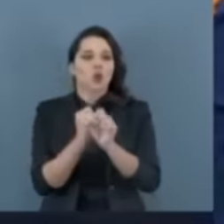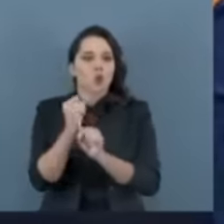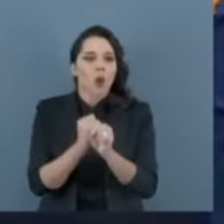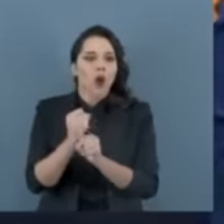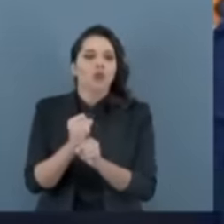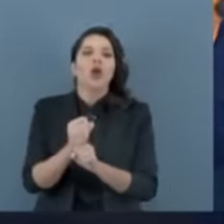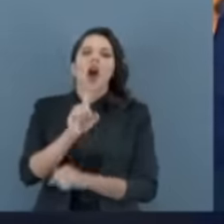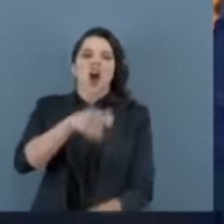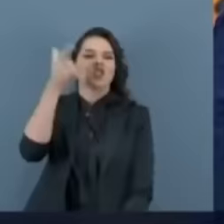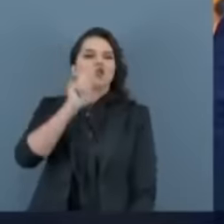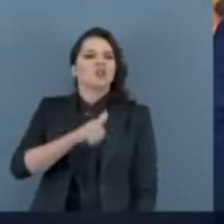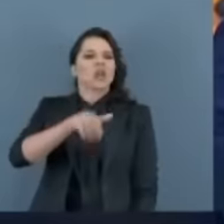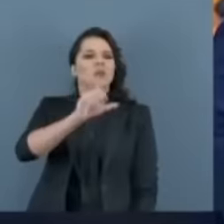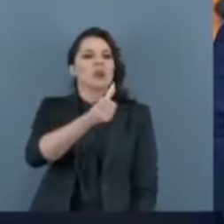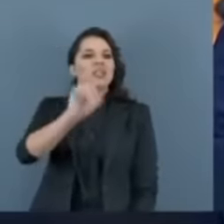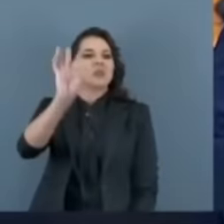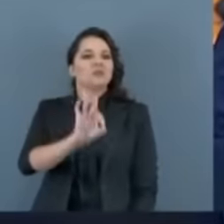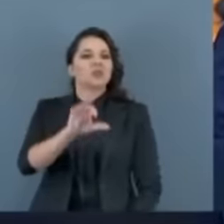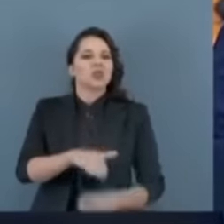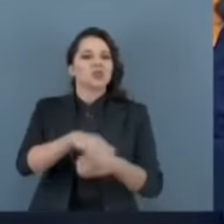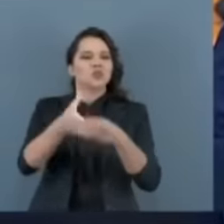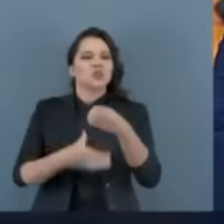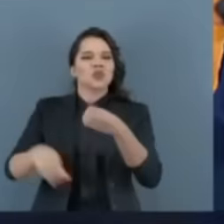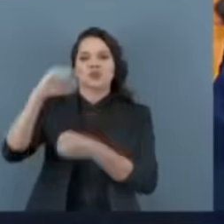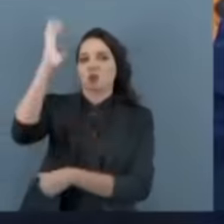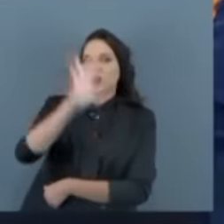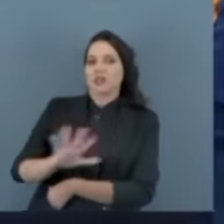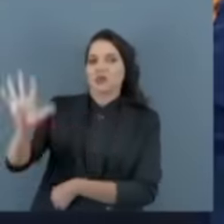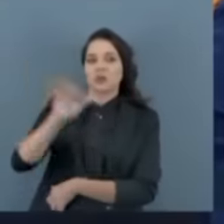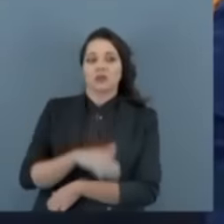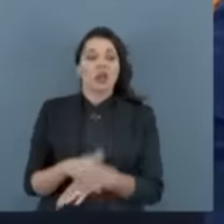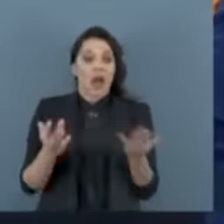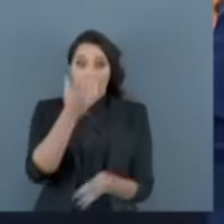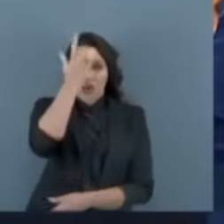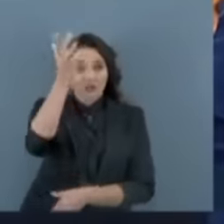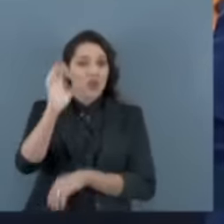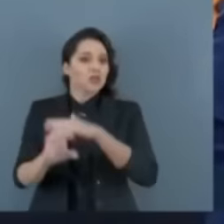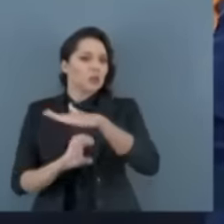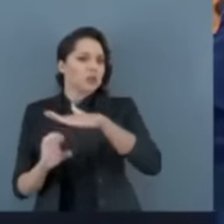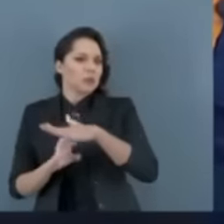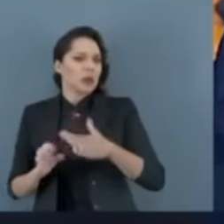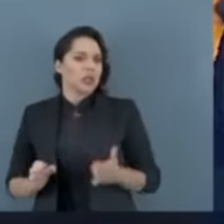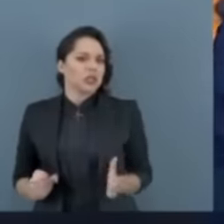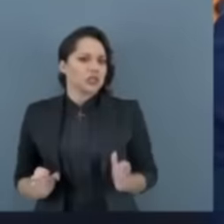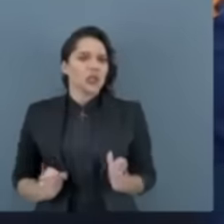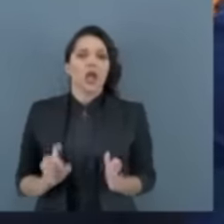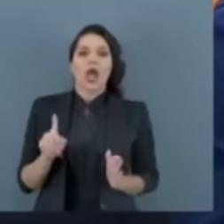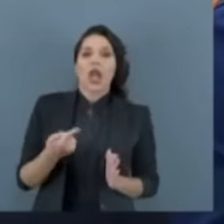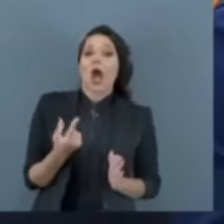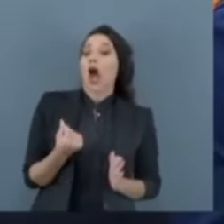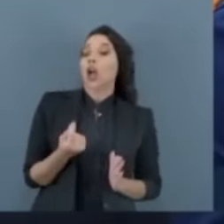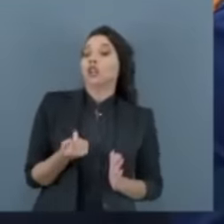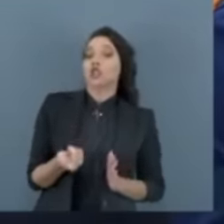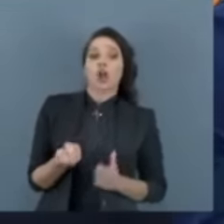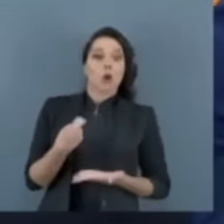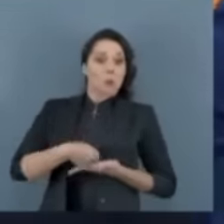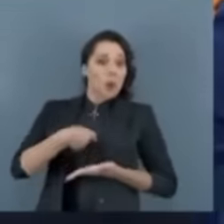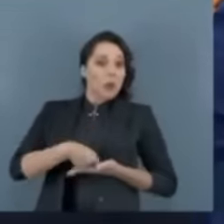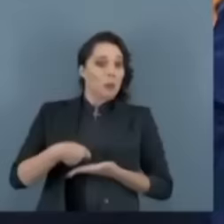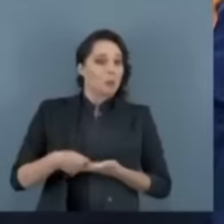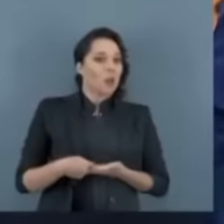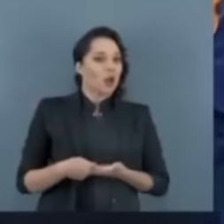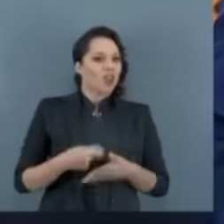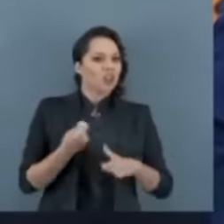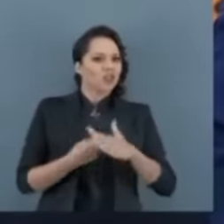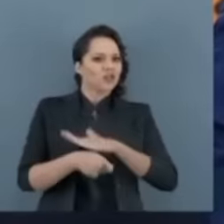país já tem 100% de saneamento básico em todo o país. Agora, é muito fácil para essas empresas elas receberem antecipado, e não